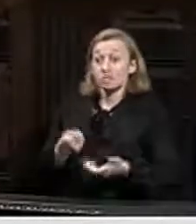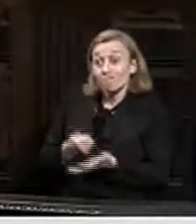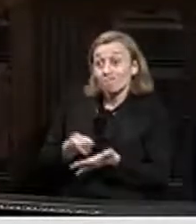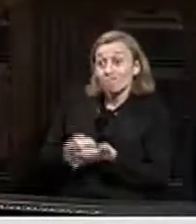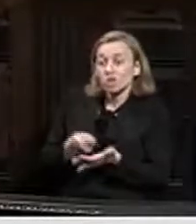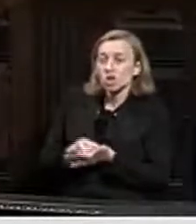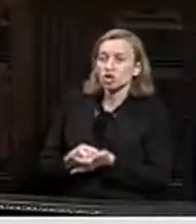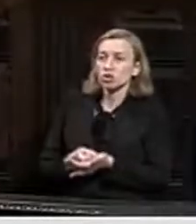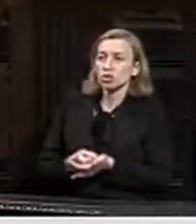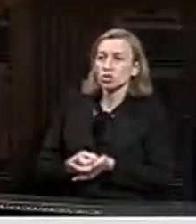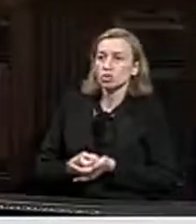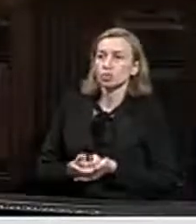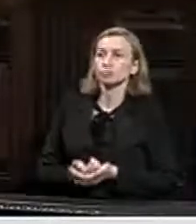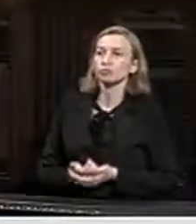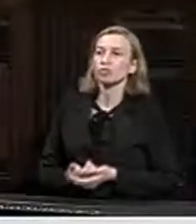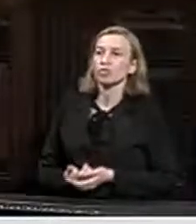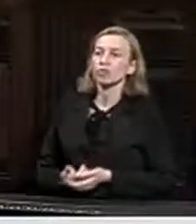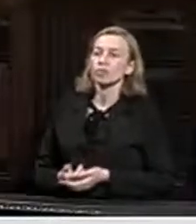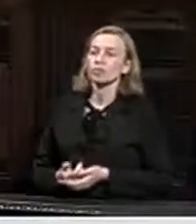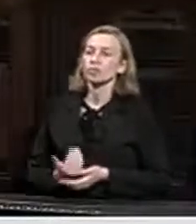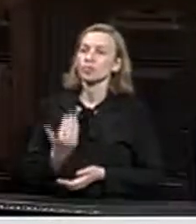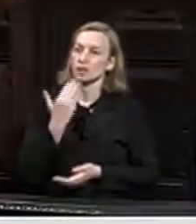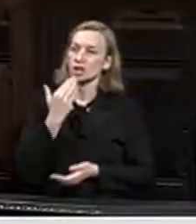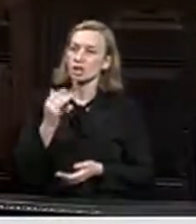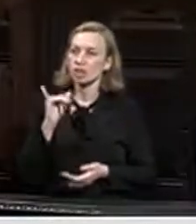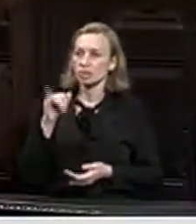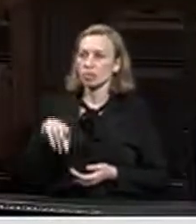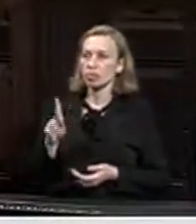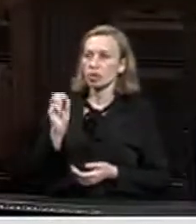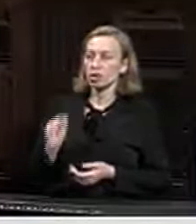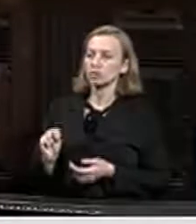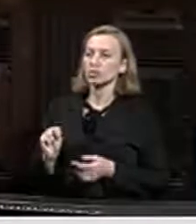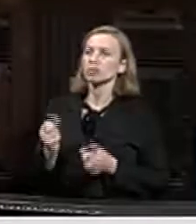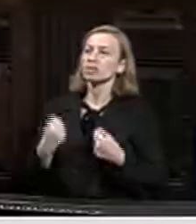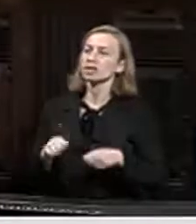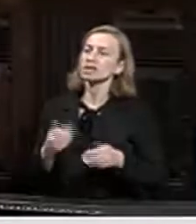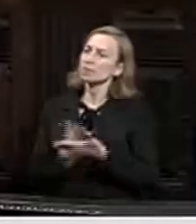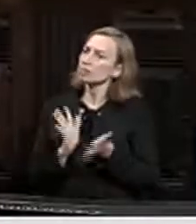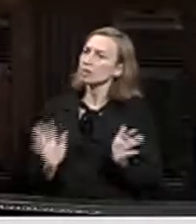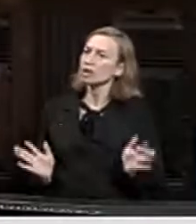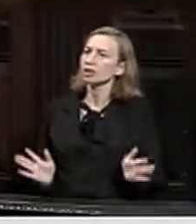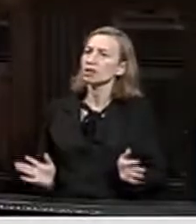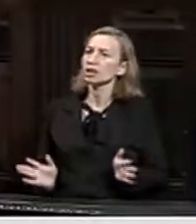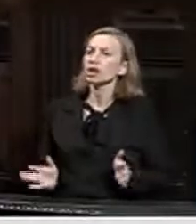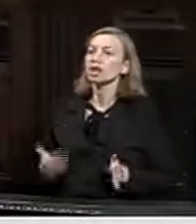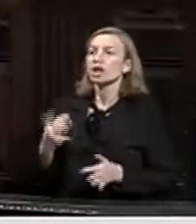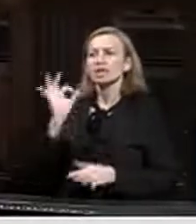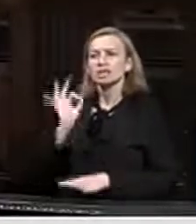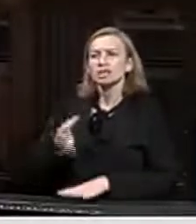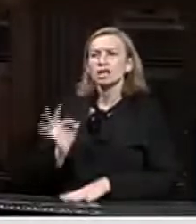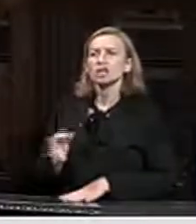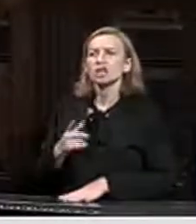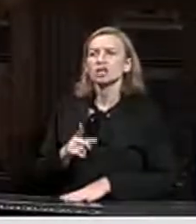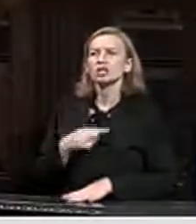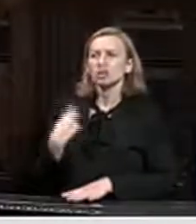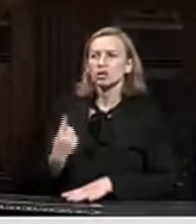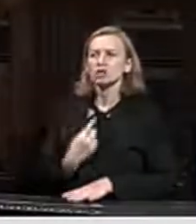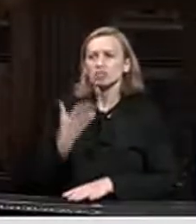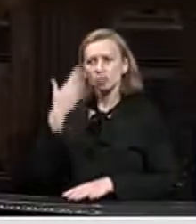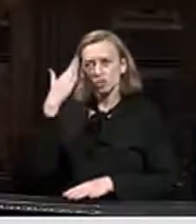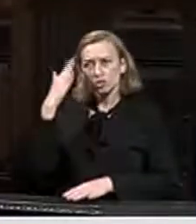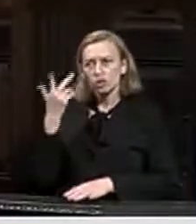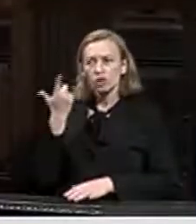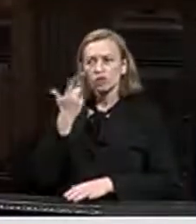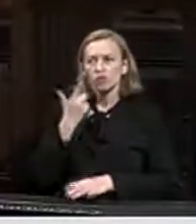rigorosos. Essa redução de impostos tem que chegar ao consumidor final. E eu tenho certeza que nós vamos contar com a